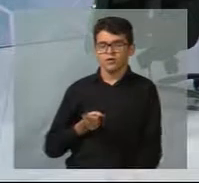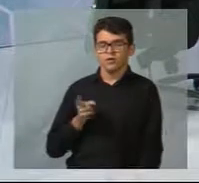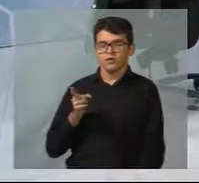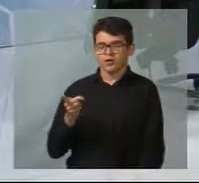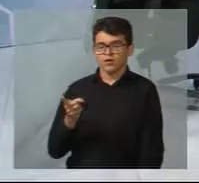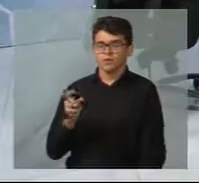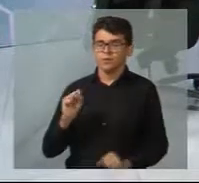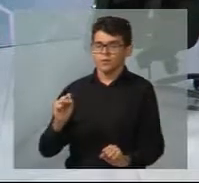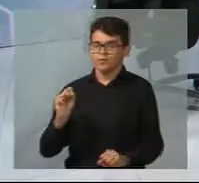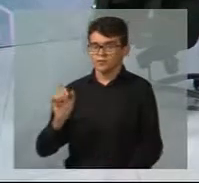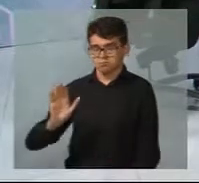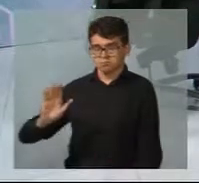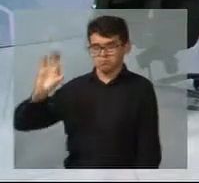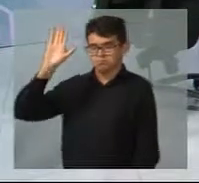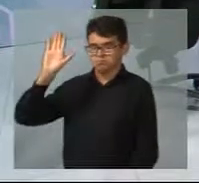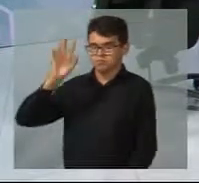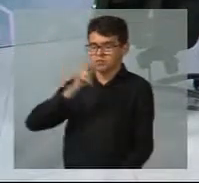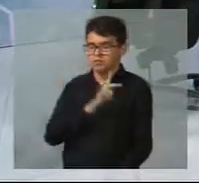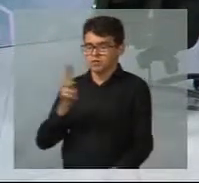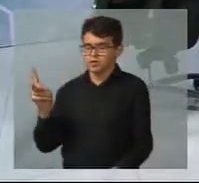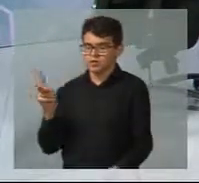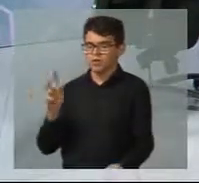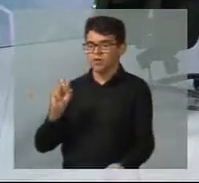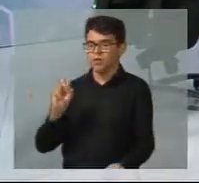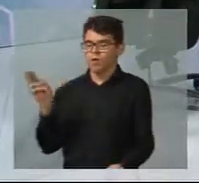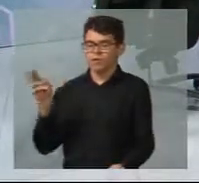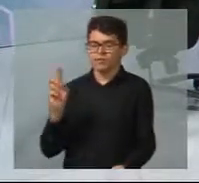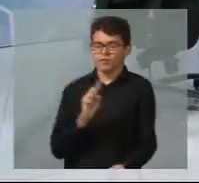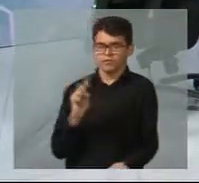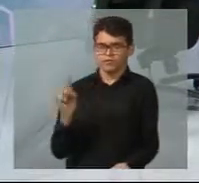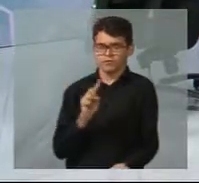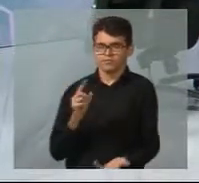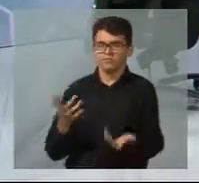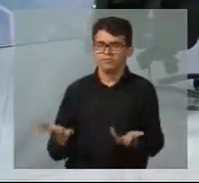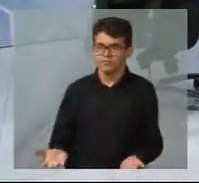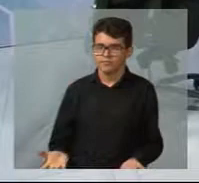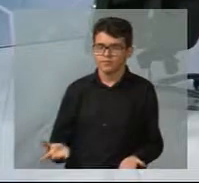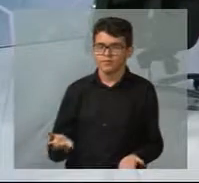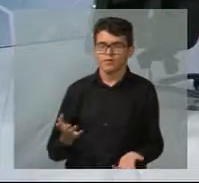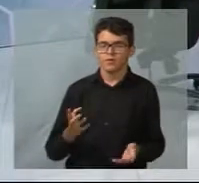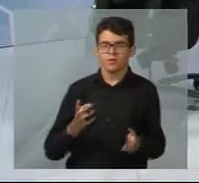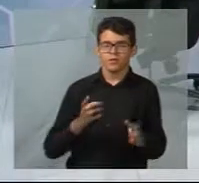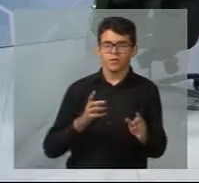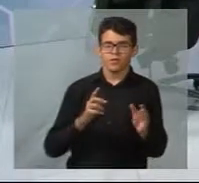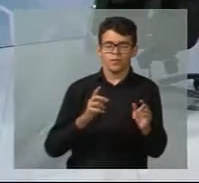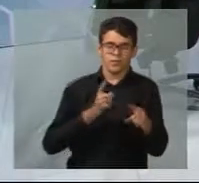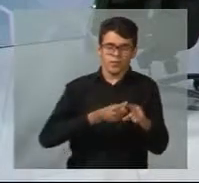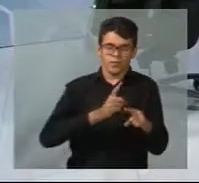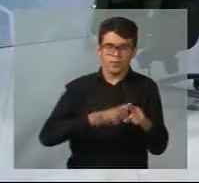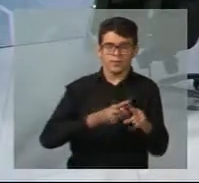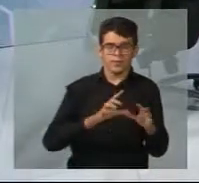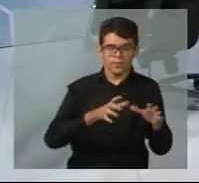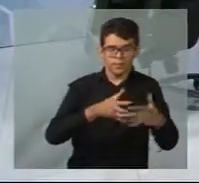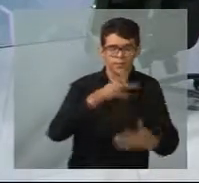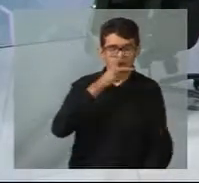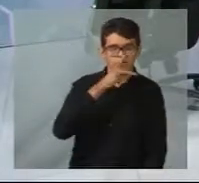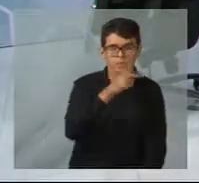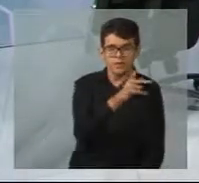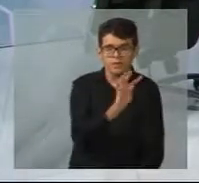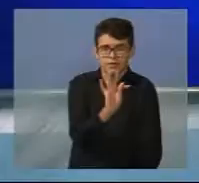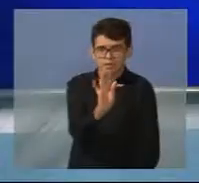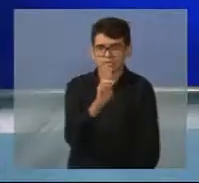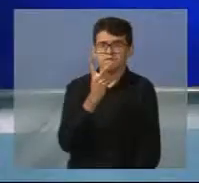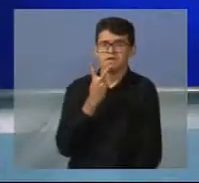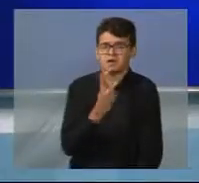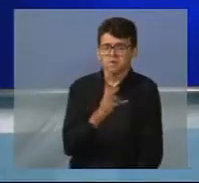ou informalmente candidato, se podemos usar essa expressão, porque o PT já o lançou e ele já confirmou que é candidato independente